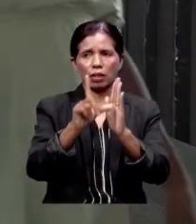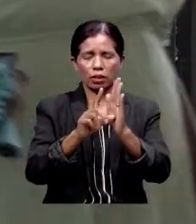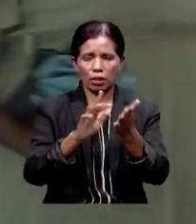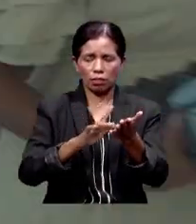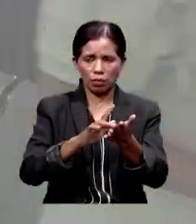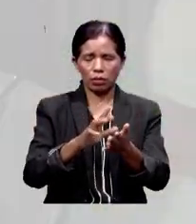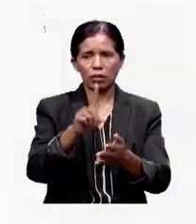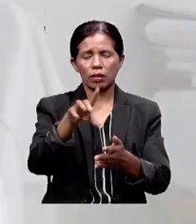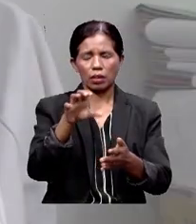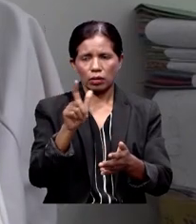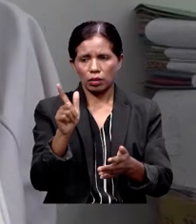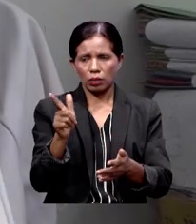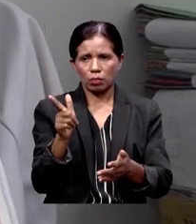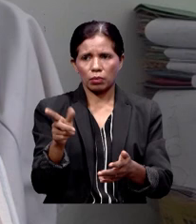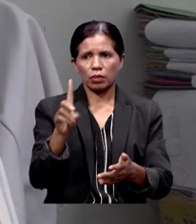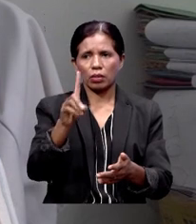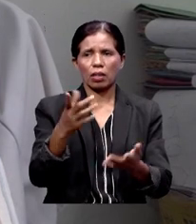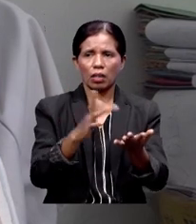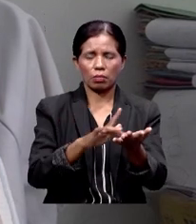121, ai muruk aguardarão